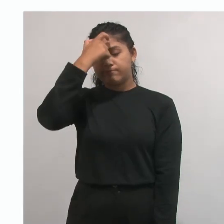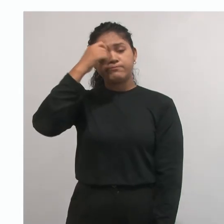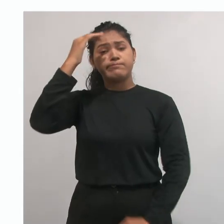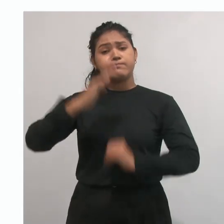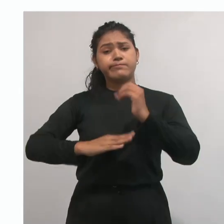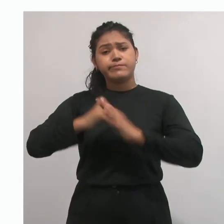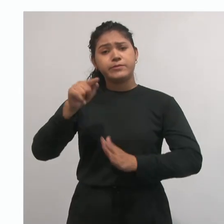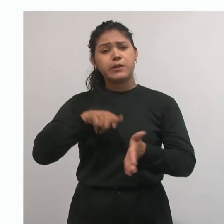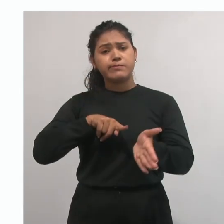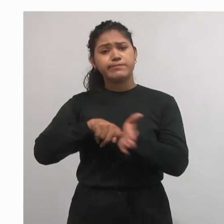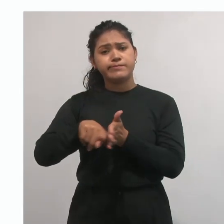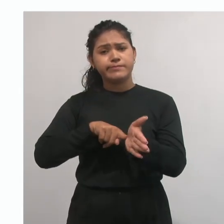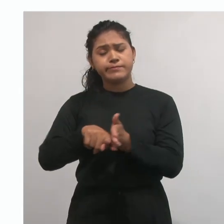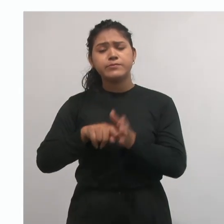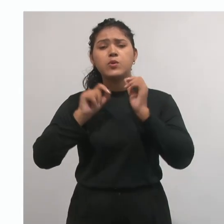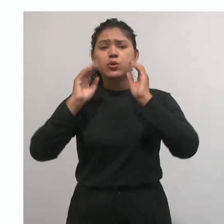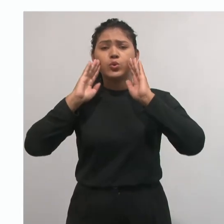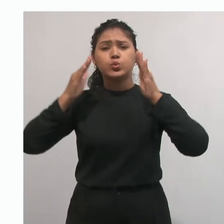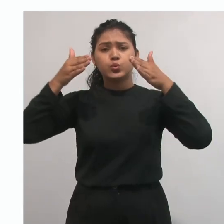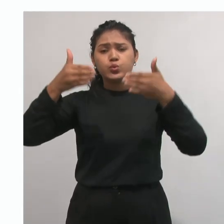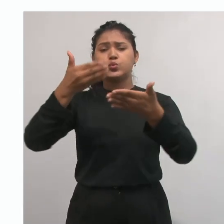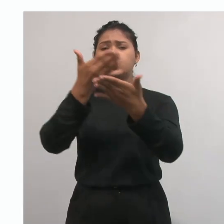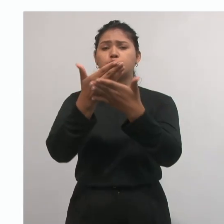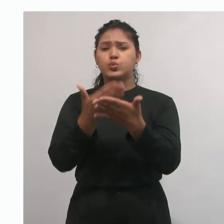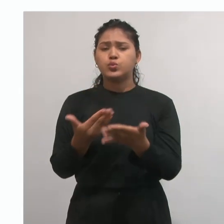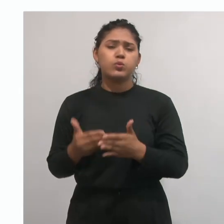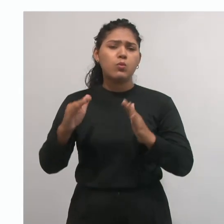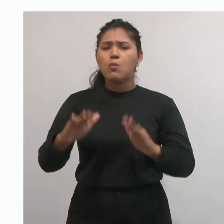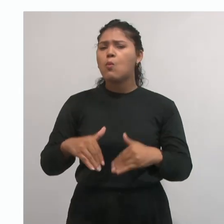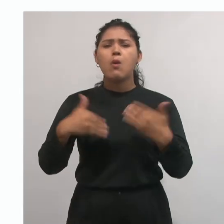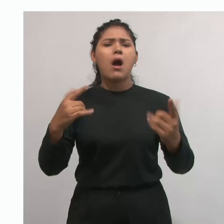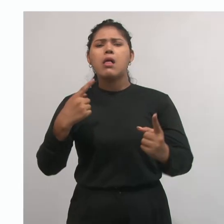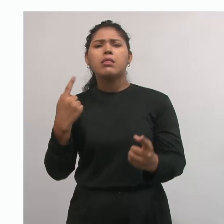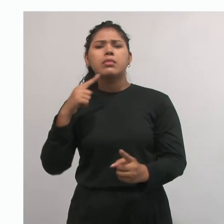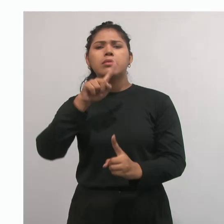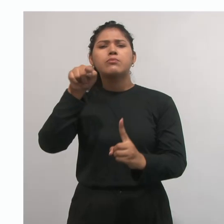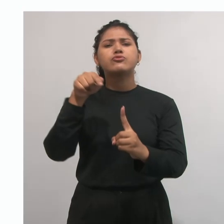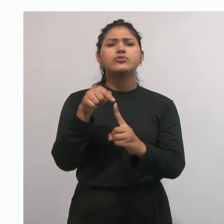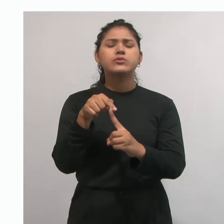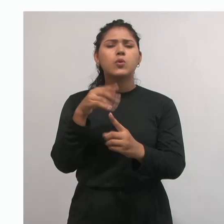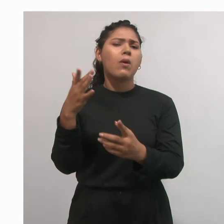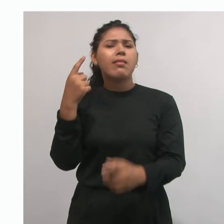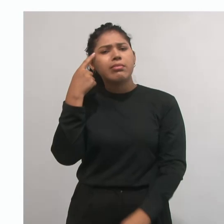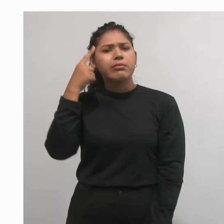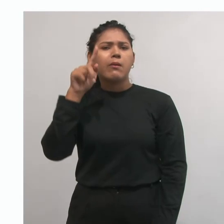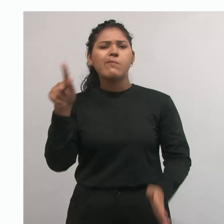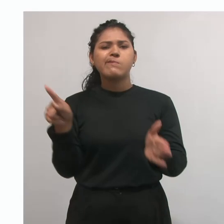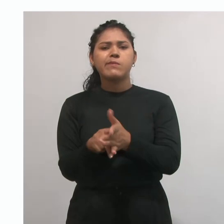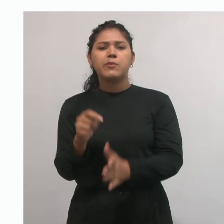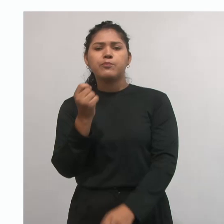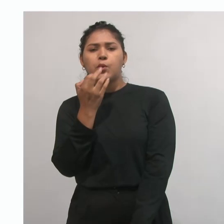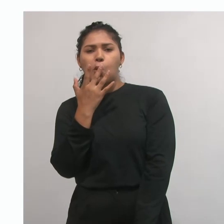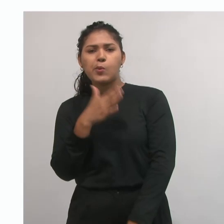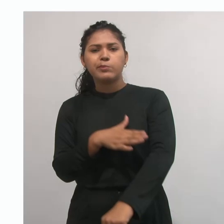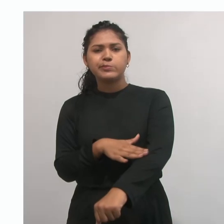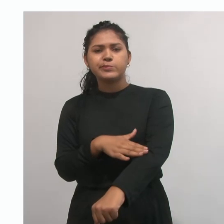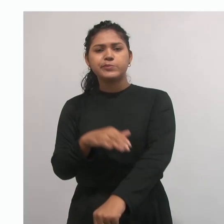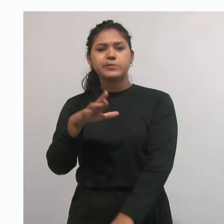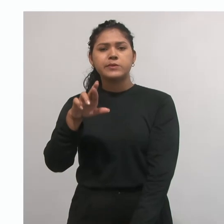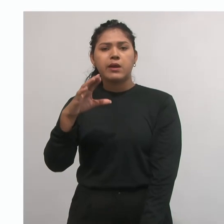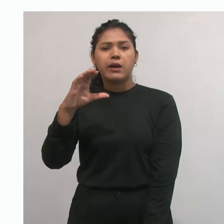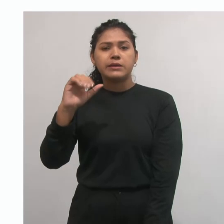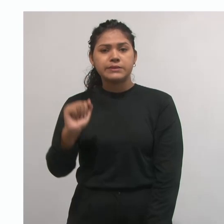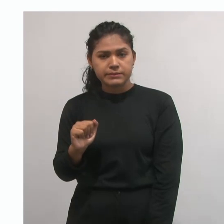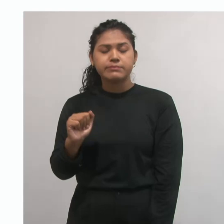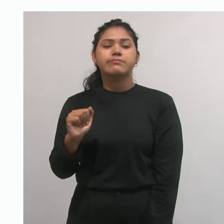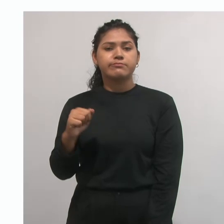pesquisadoras, façamos aí um estudo sobre qual é a ideia de raça, né, que foi constituída